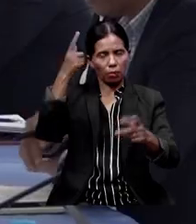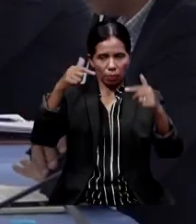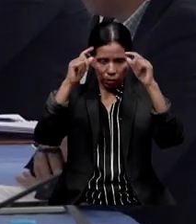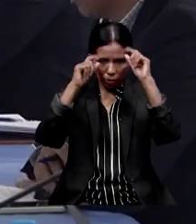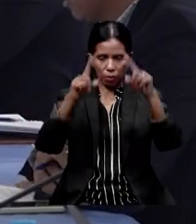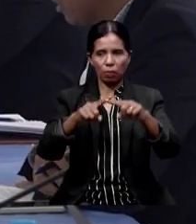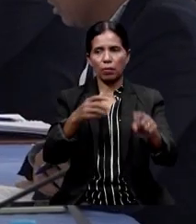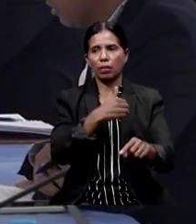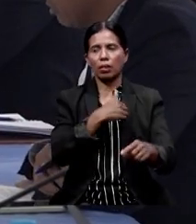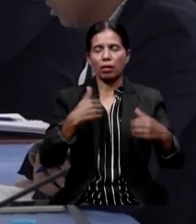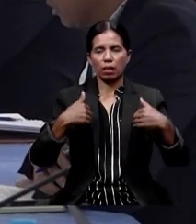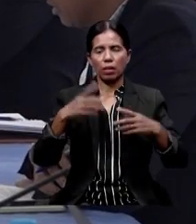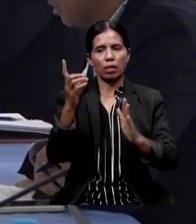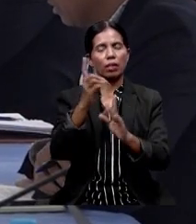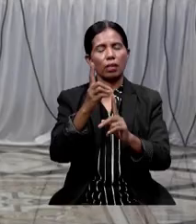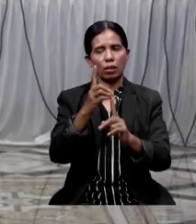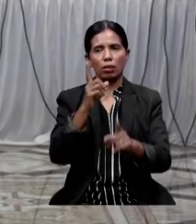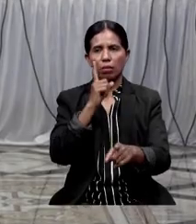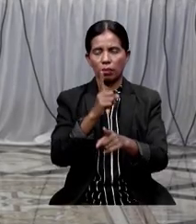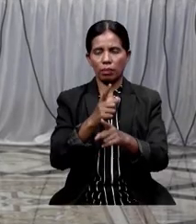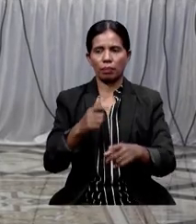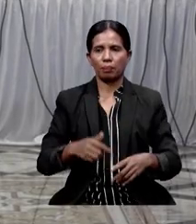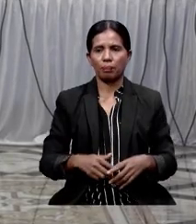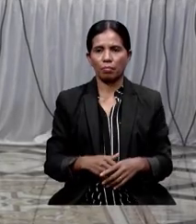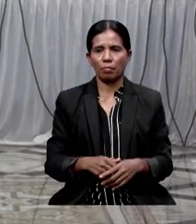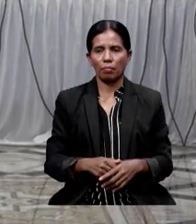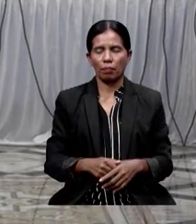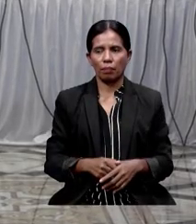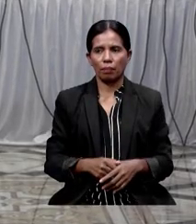mai be será o que a data fixo. Santina de Jesus, Marito da Costa, GMN.